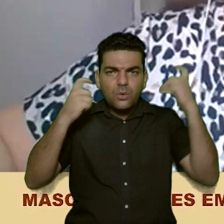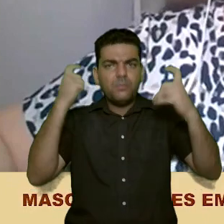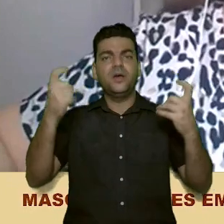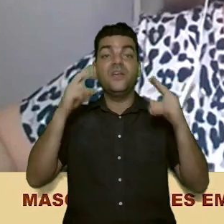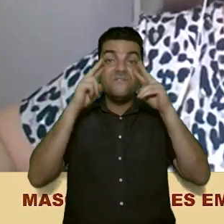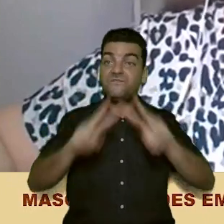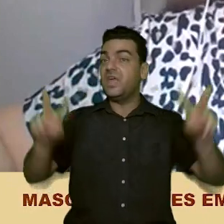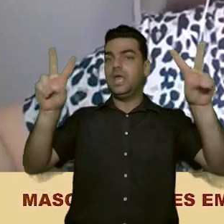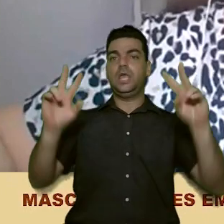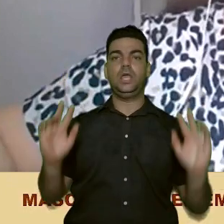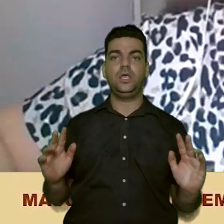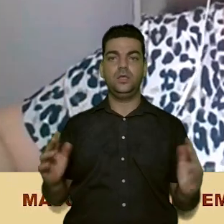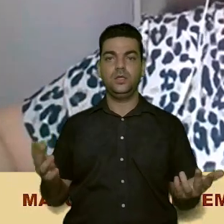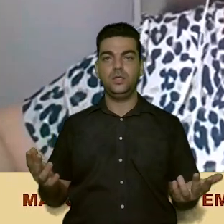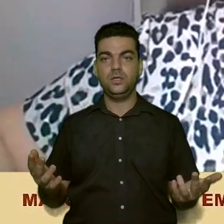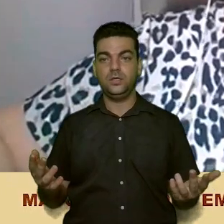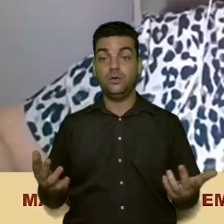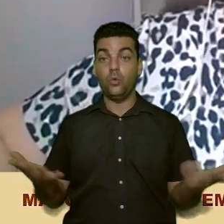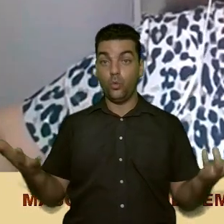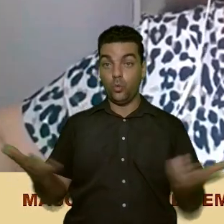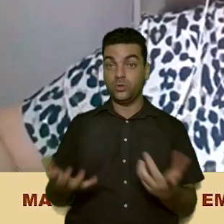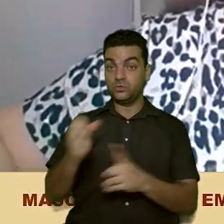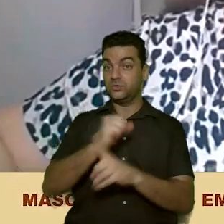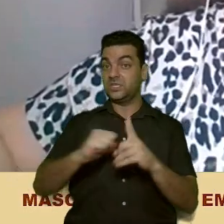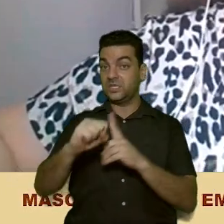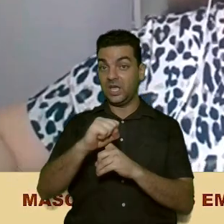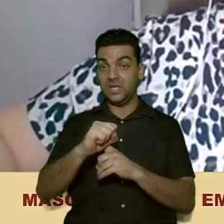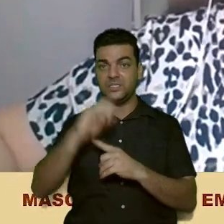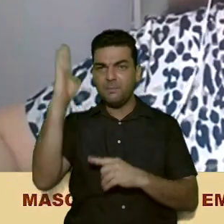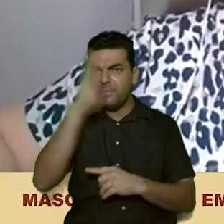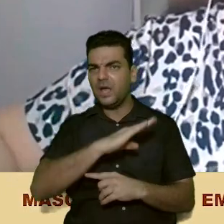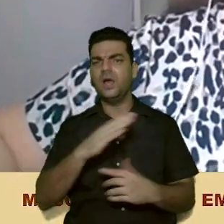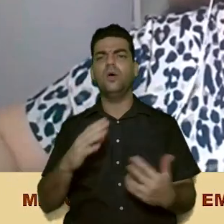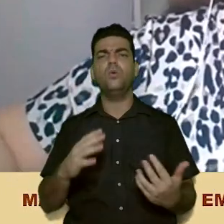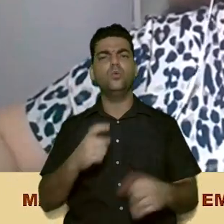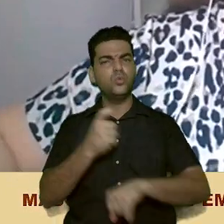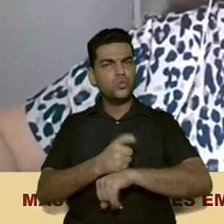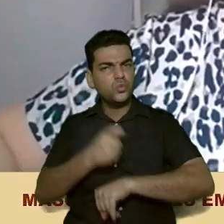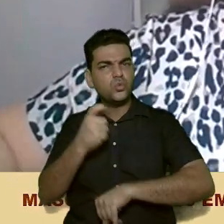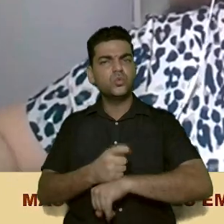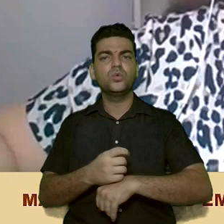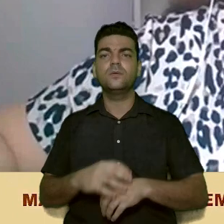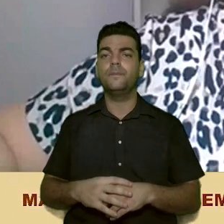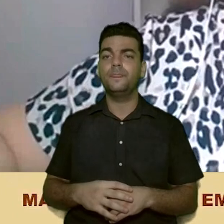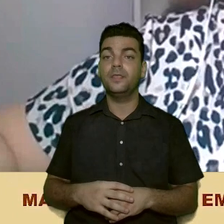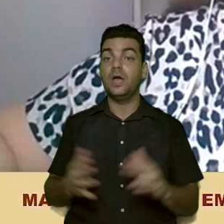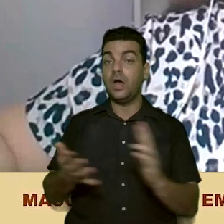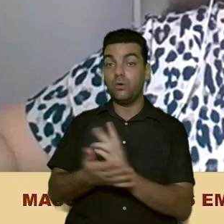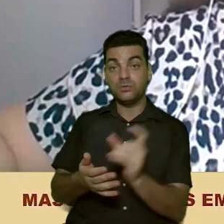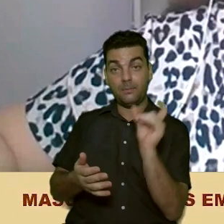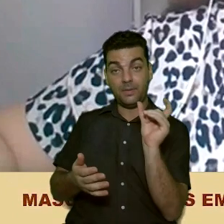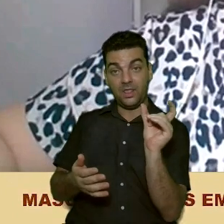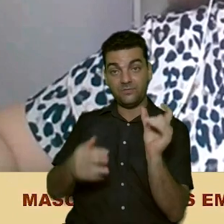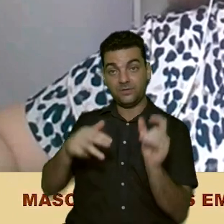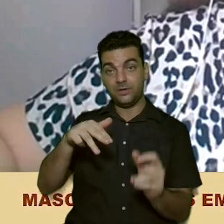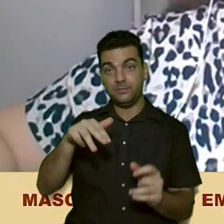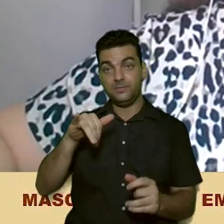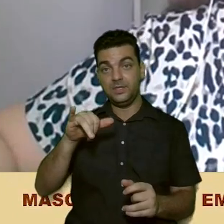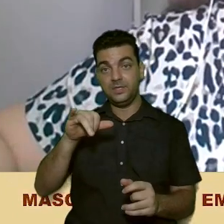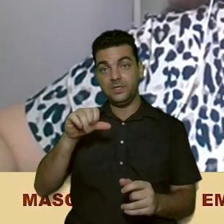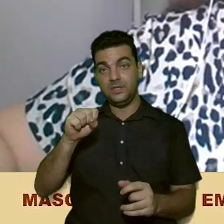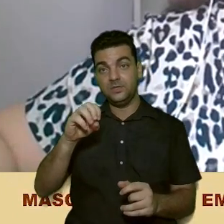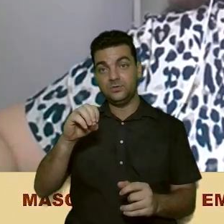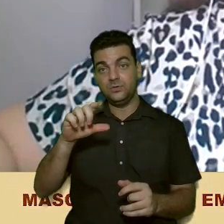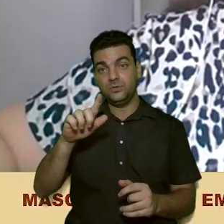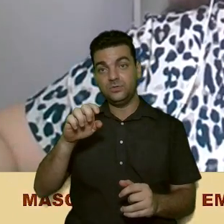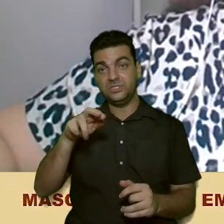coisas, sabe? Porque a gente vive numa sociedade, a gente fala muitas vezes de misoginia, as pessoas não sabem nem o que é isso, sabe? E eu falo, cara, você tem